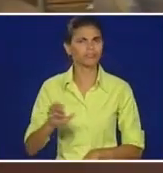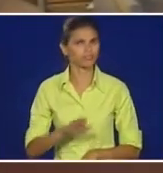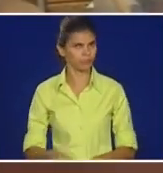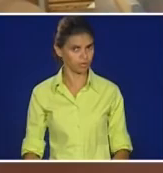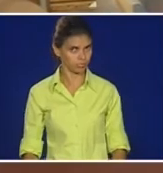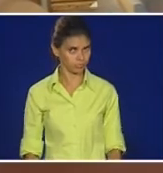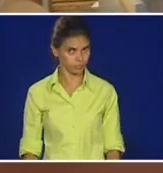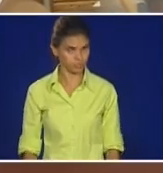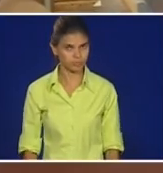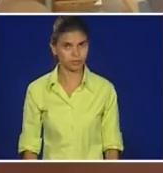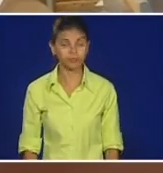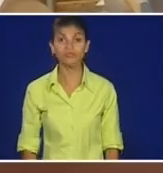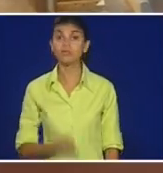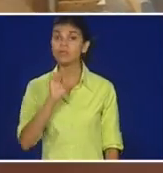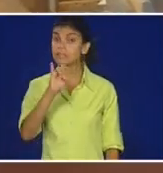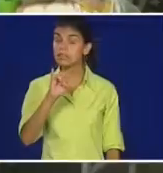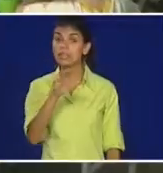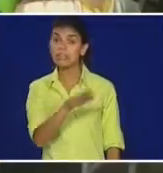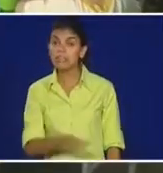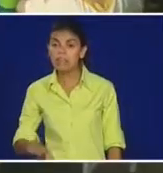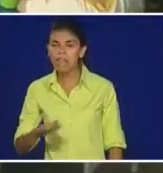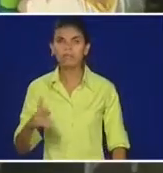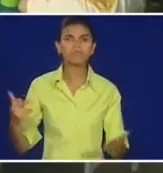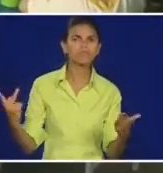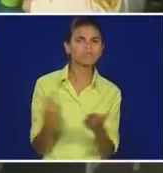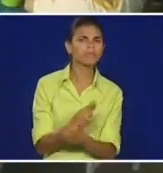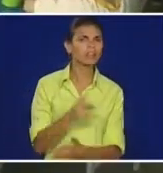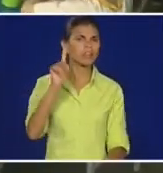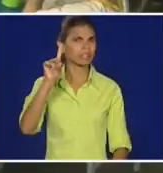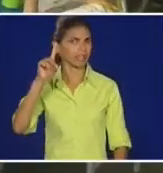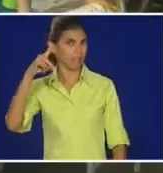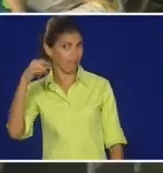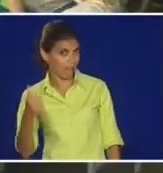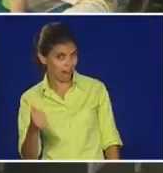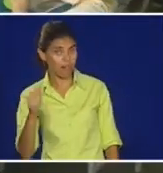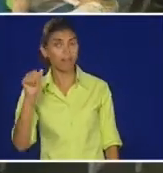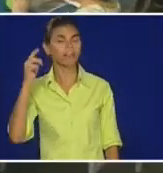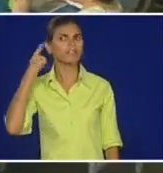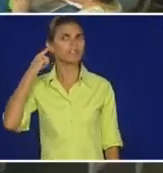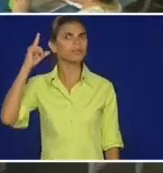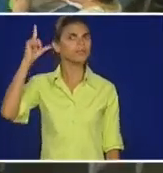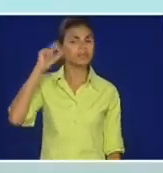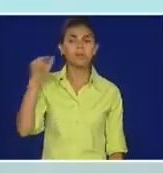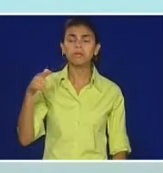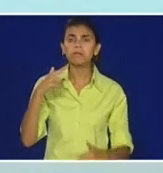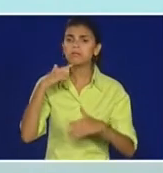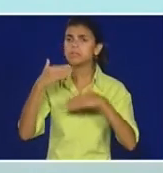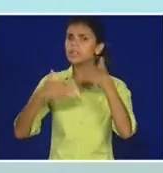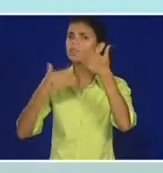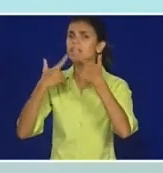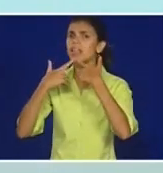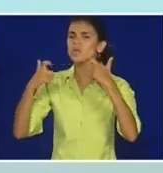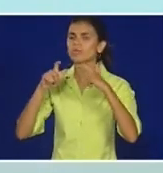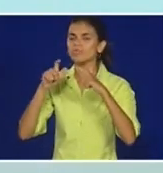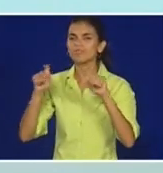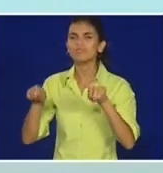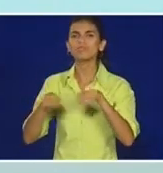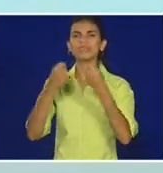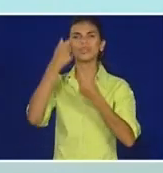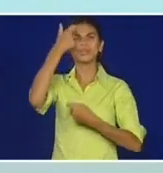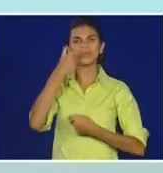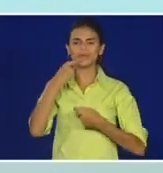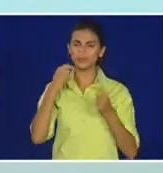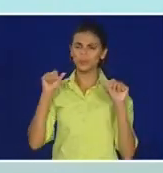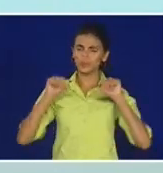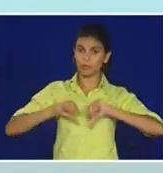Quando uma criança apresenta deficiência auditiva, o seu desenvolvimento linguístico estará prejudicado. Na escola regular, é